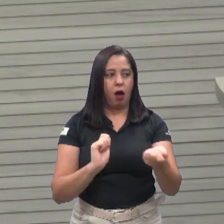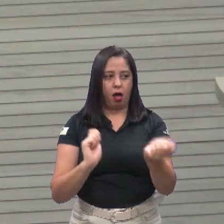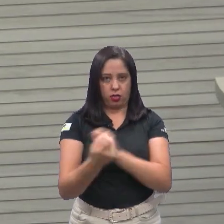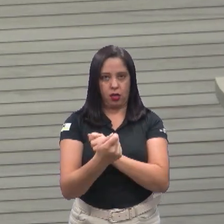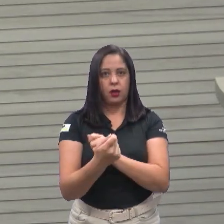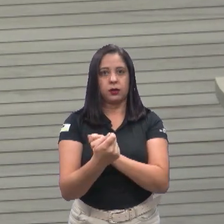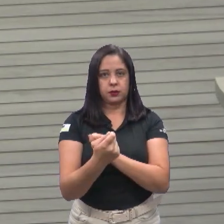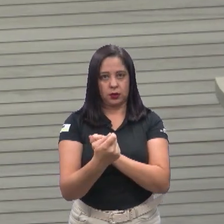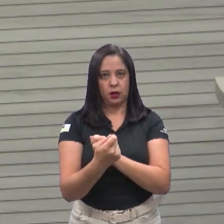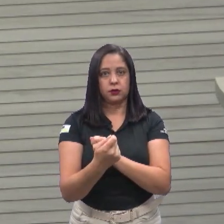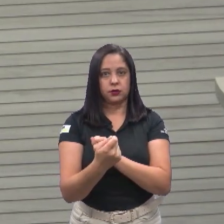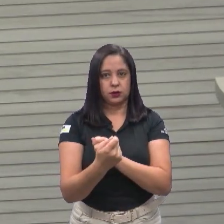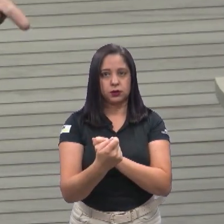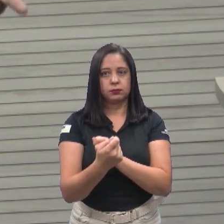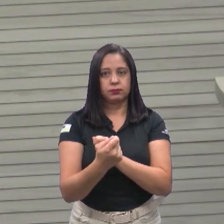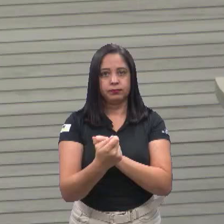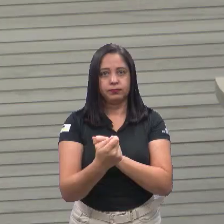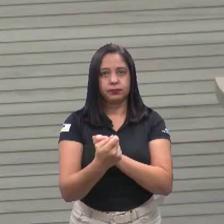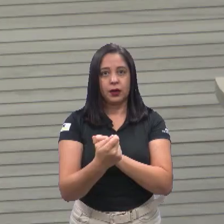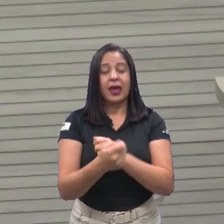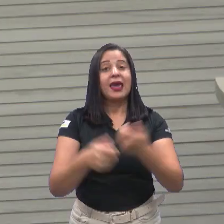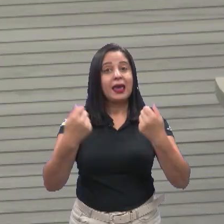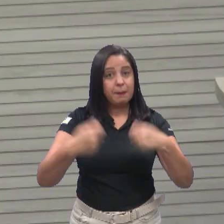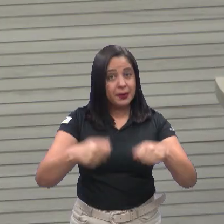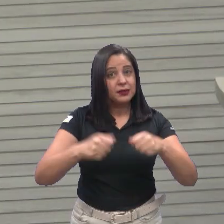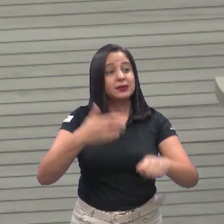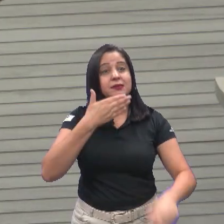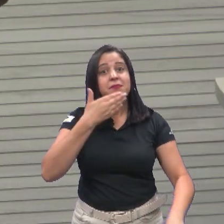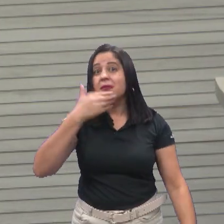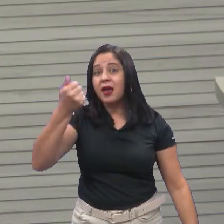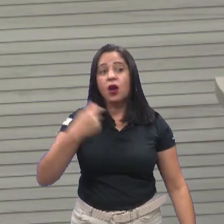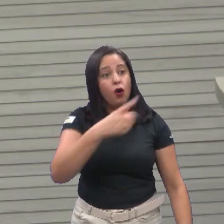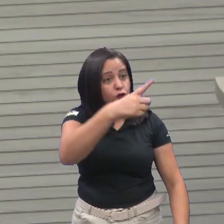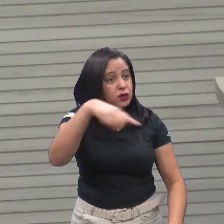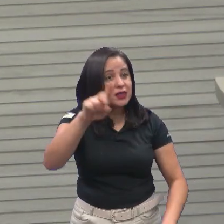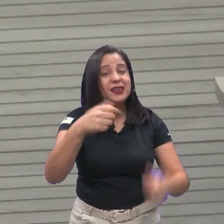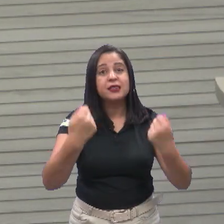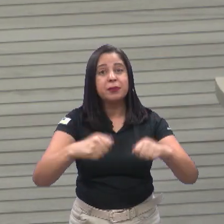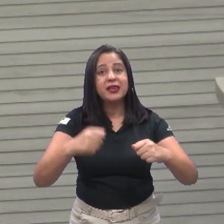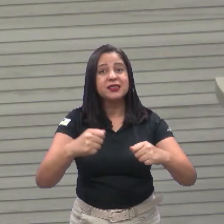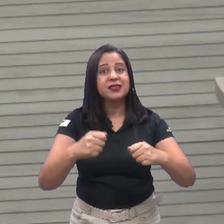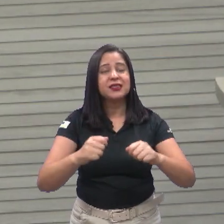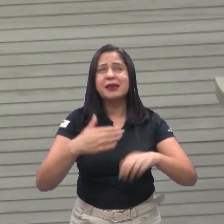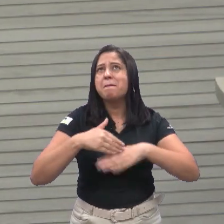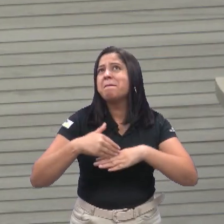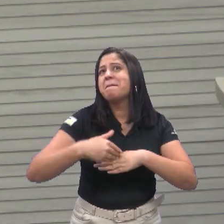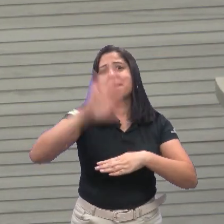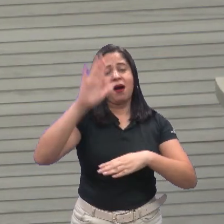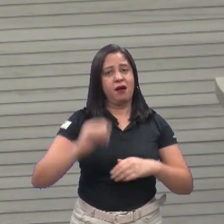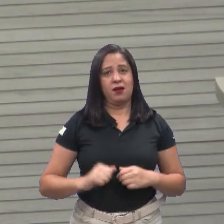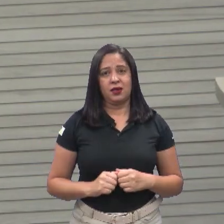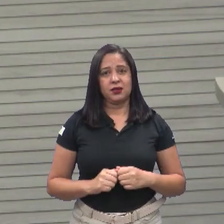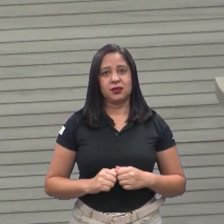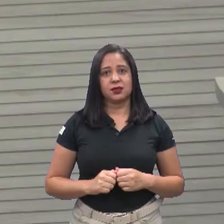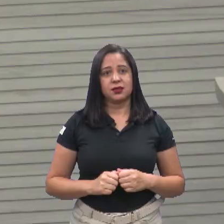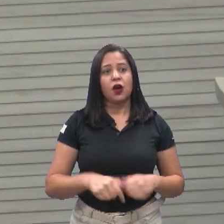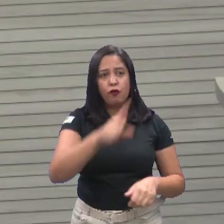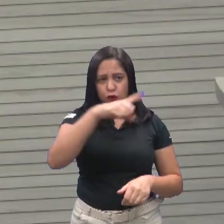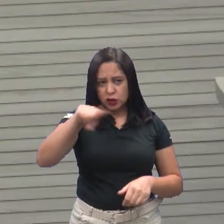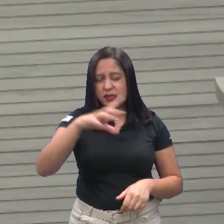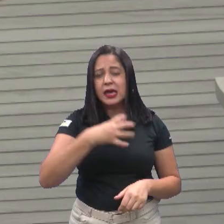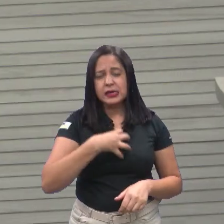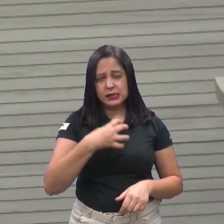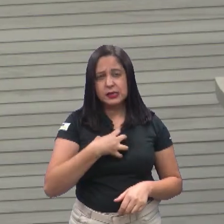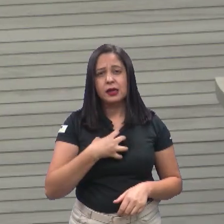que se possível, possa ainda melhorar. Vocês precisam de muito mais do que a gente imagina. Só vocês sentem na